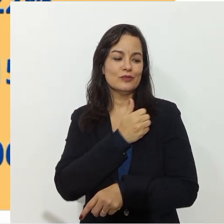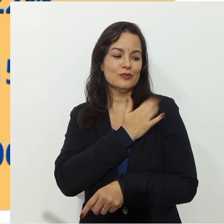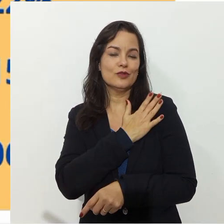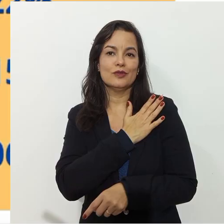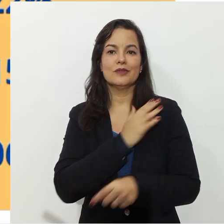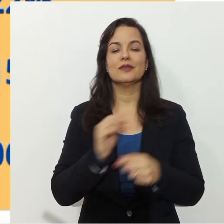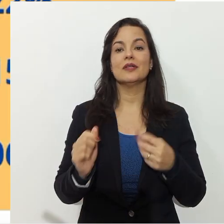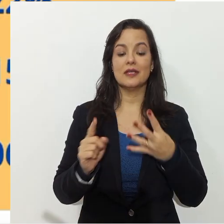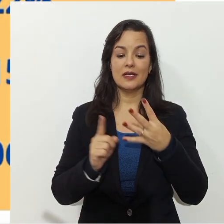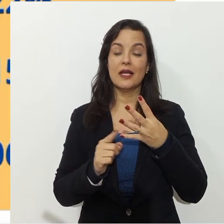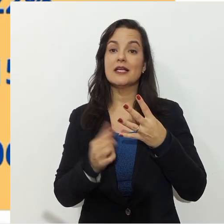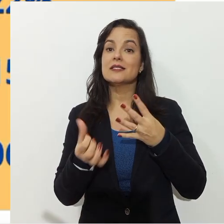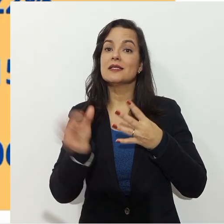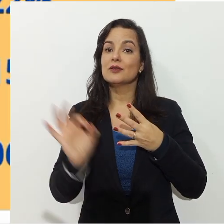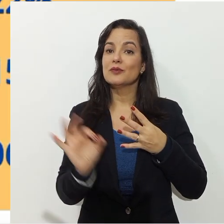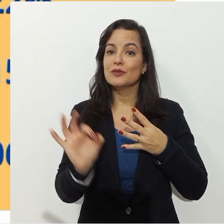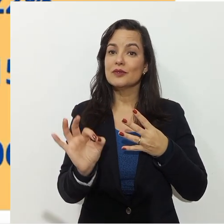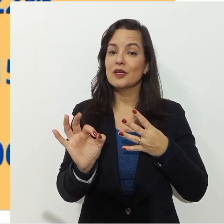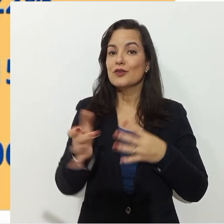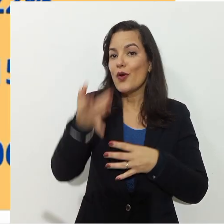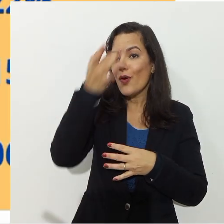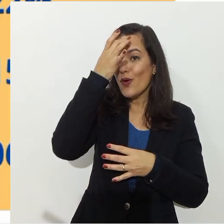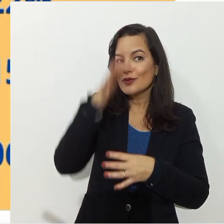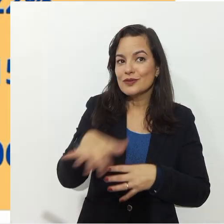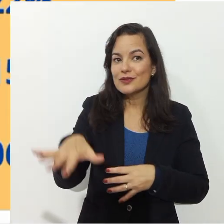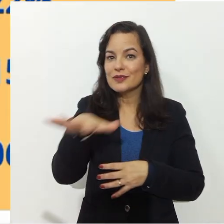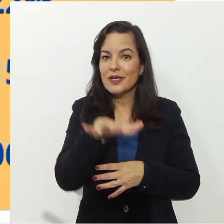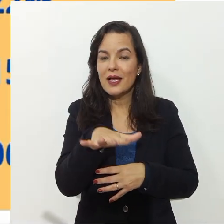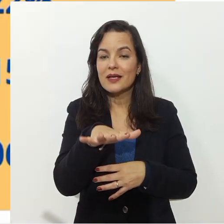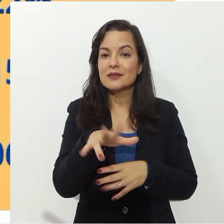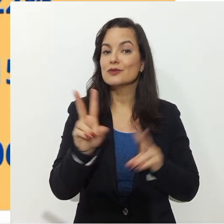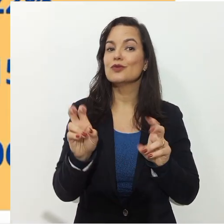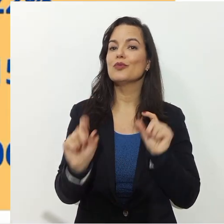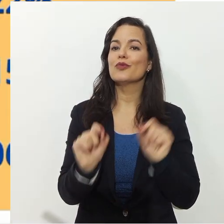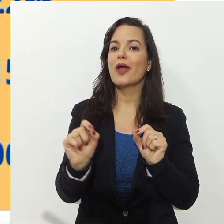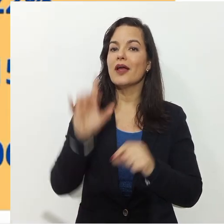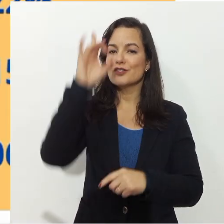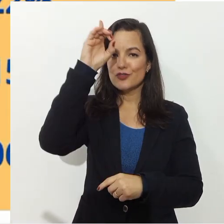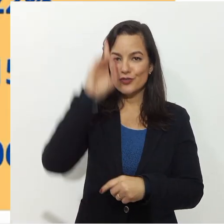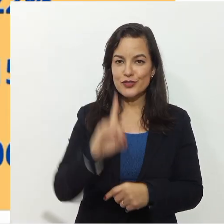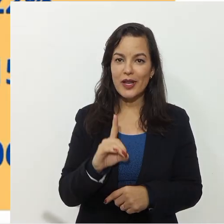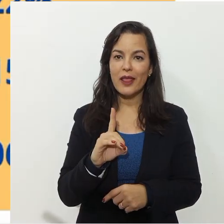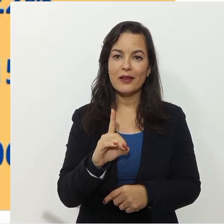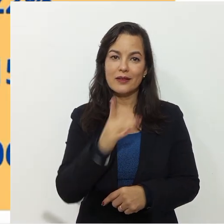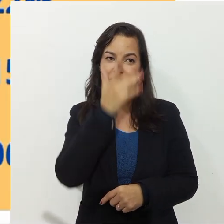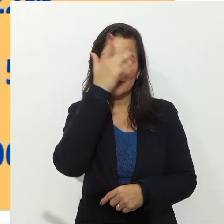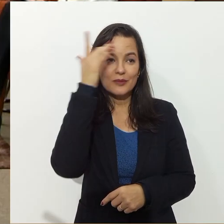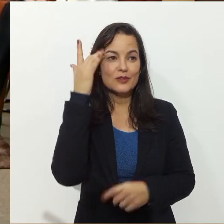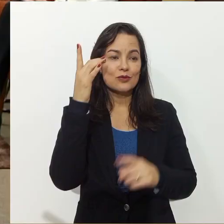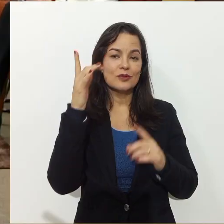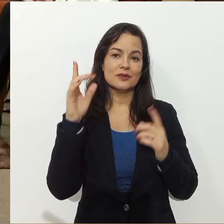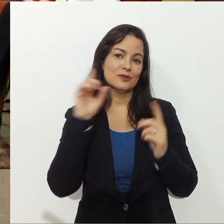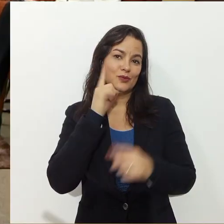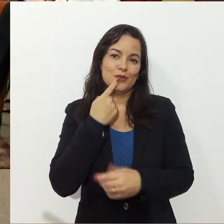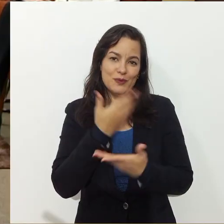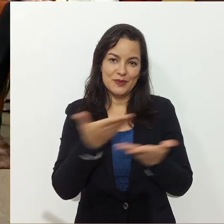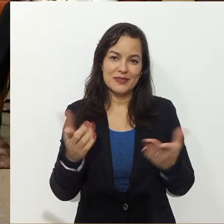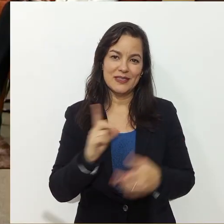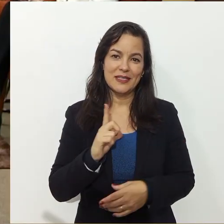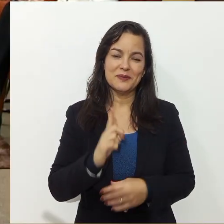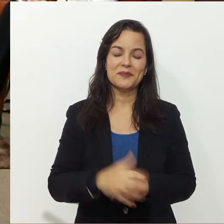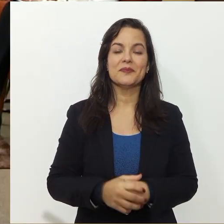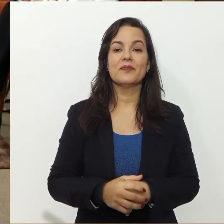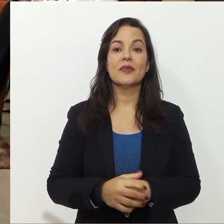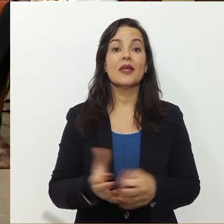os direitos das pessoas, conscientizar a todos, né, sobre os direitos das pessoas surdas. Queria a sua opinião sobre o resultado aqui da nossa